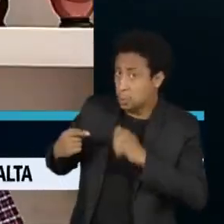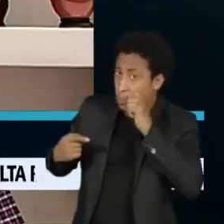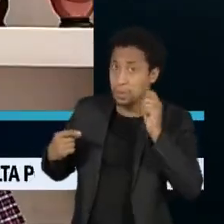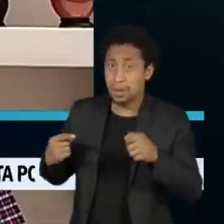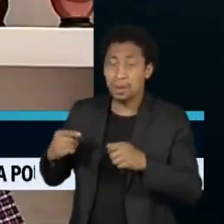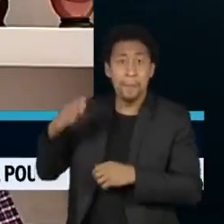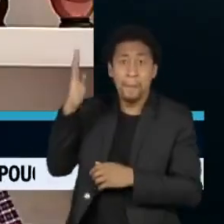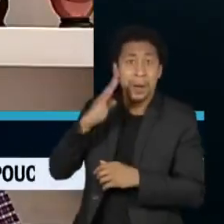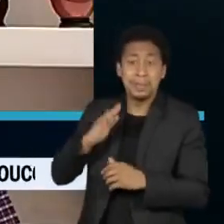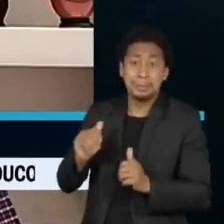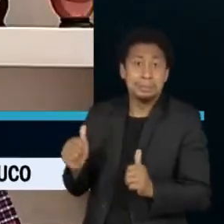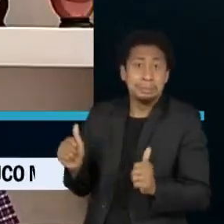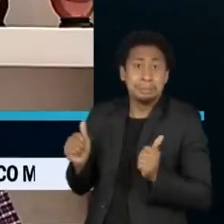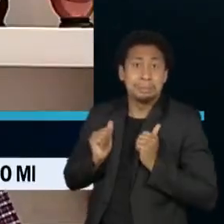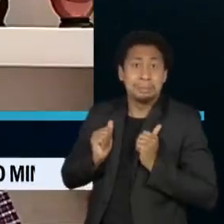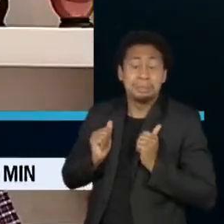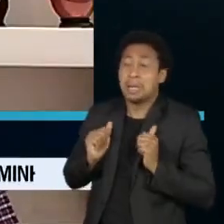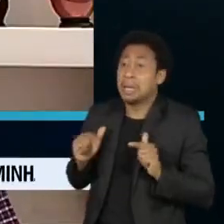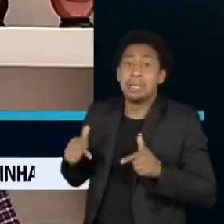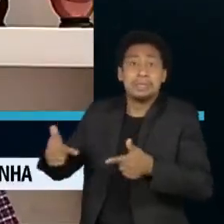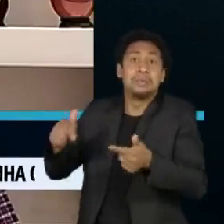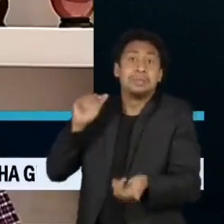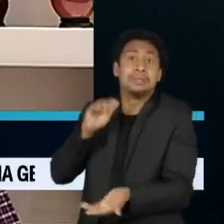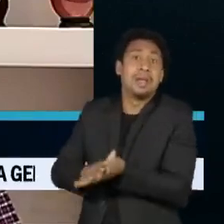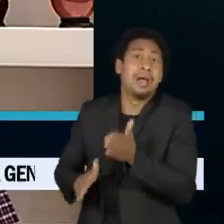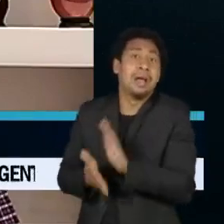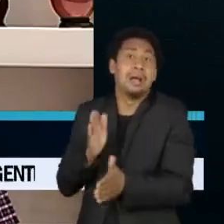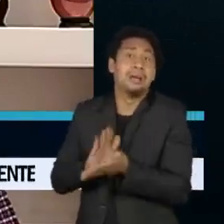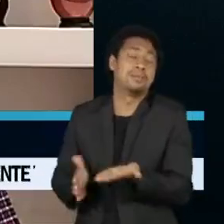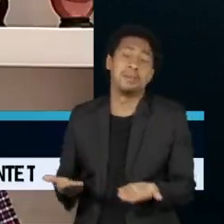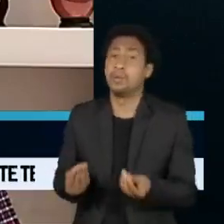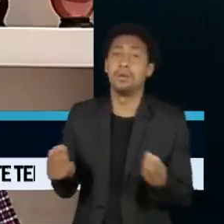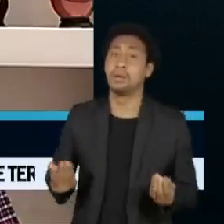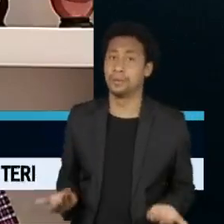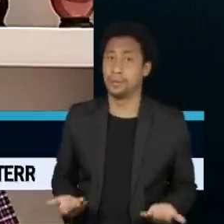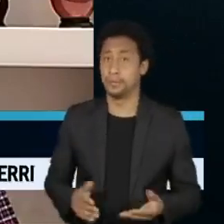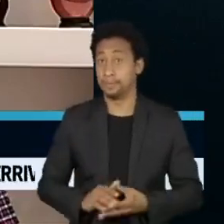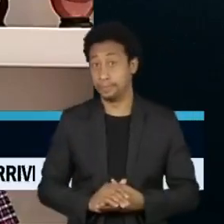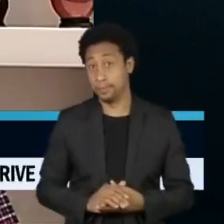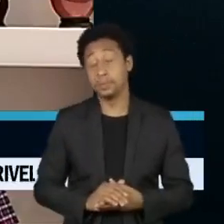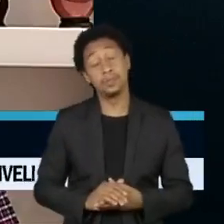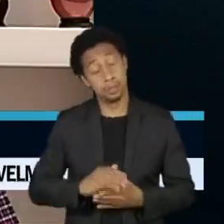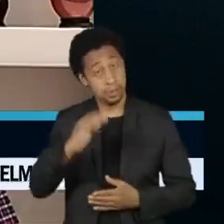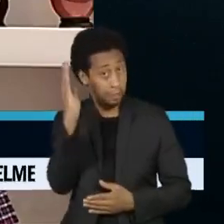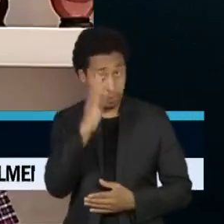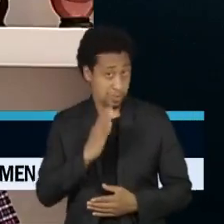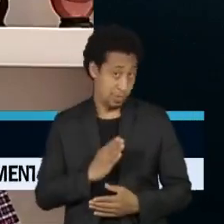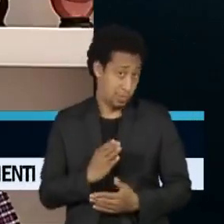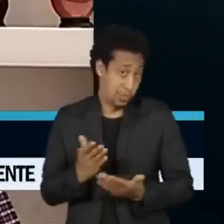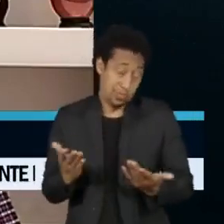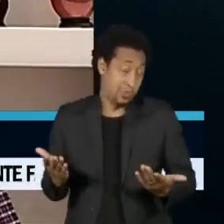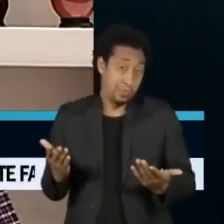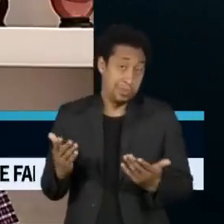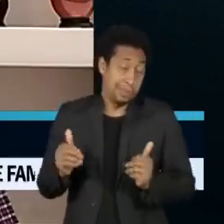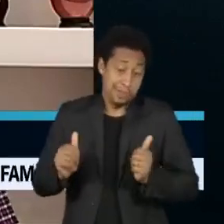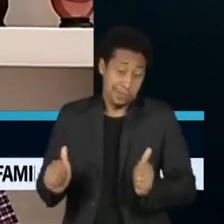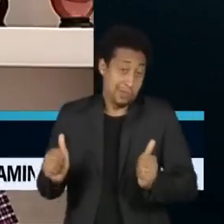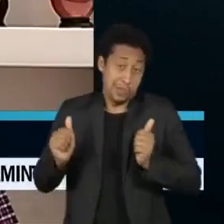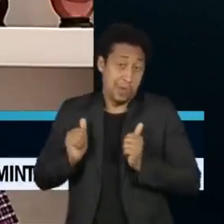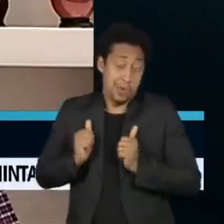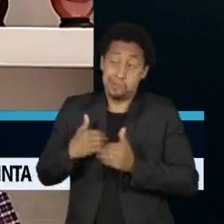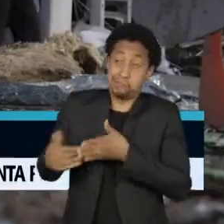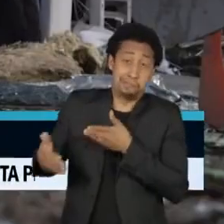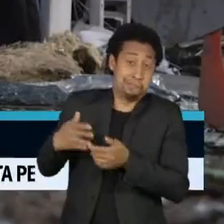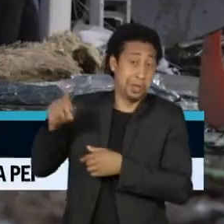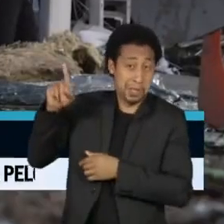Brasil alinhar-se nas críticas, na condenação do que a Rússia tem feito. A postura de neutralidade